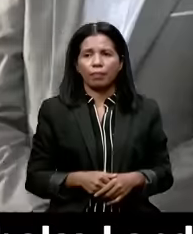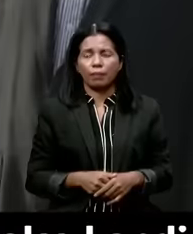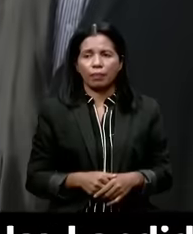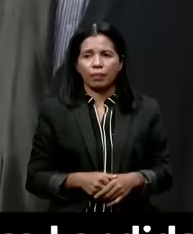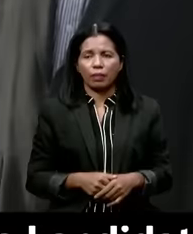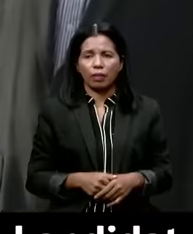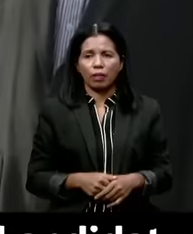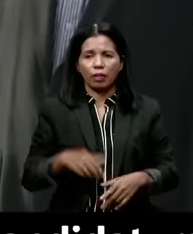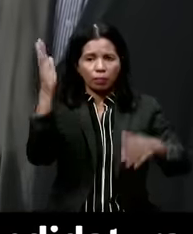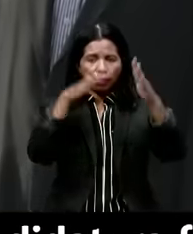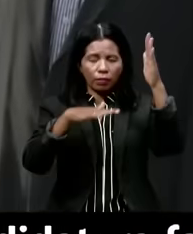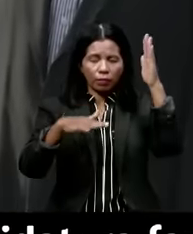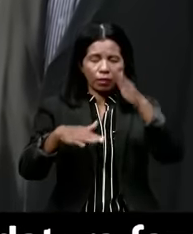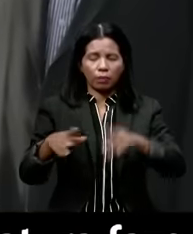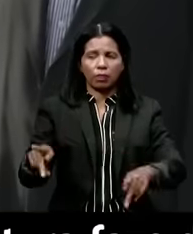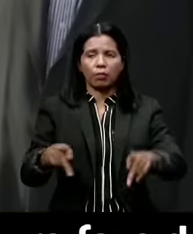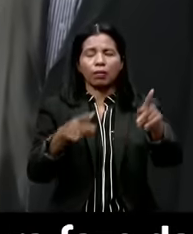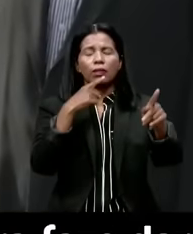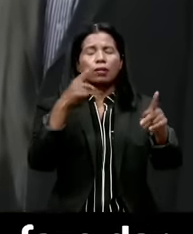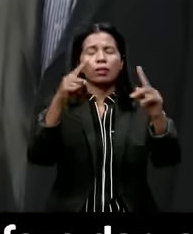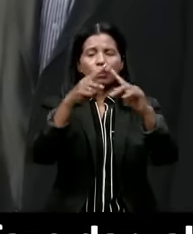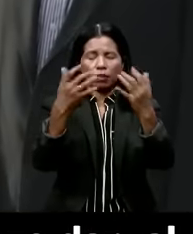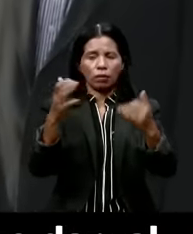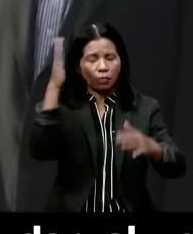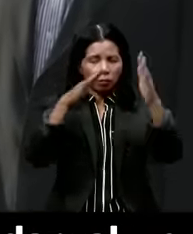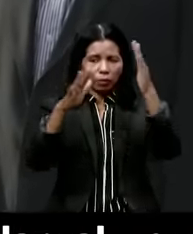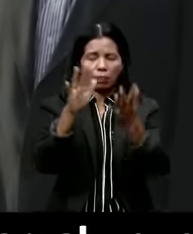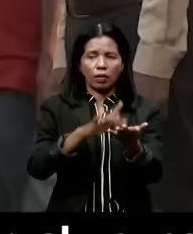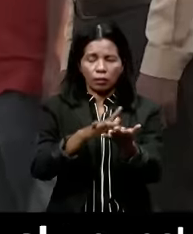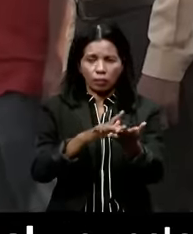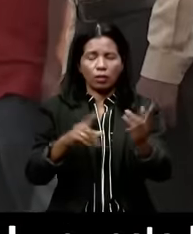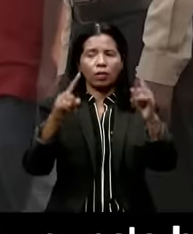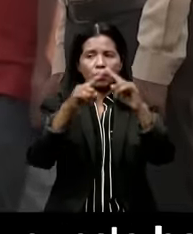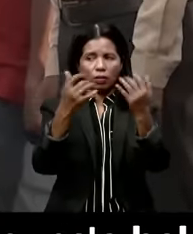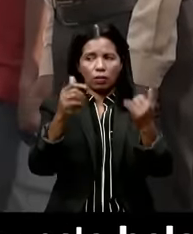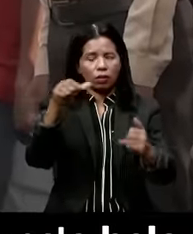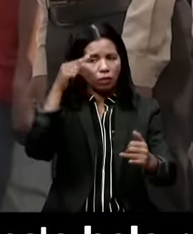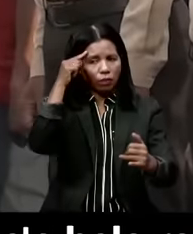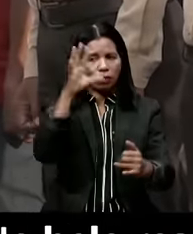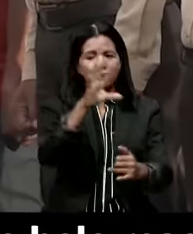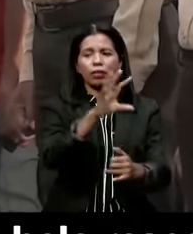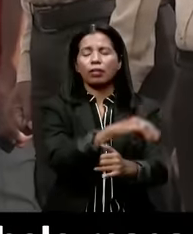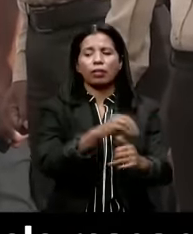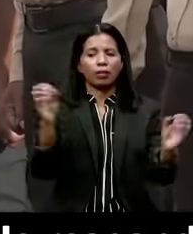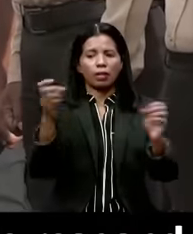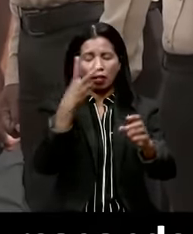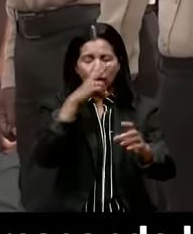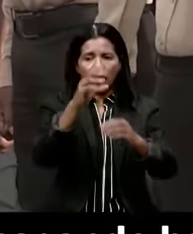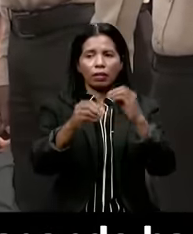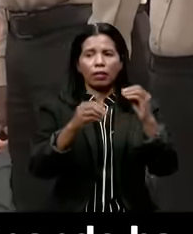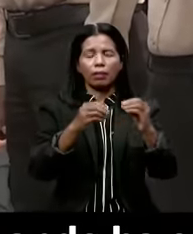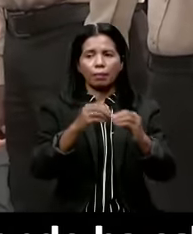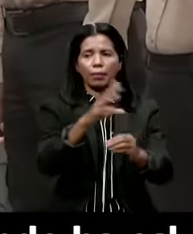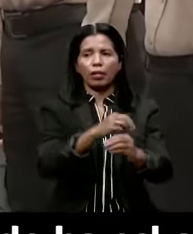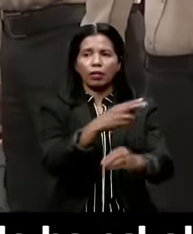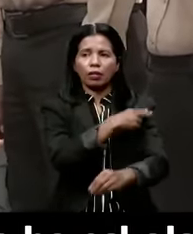Durante né problema nebe público questiona to hin loron mak problema ai muruk nebe to oras ne governo da siela consegue resolve no ne